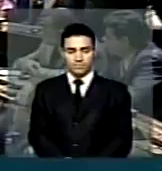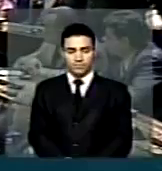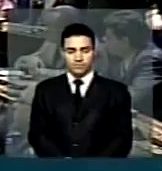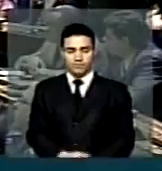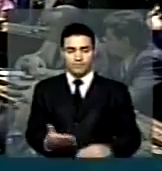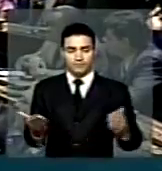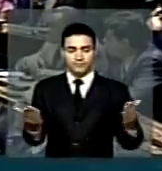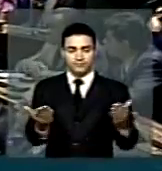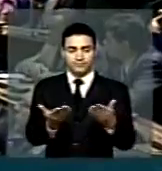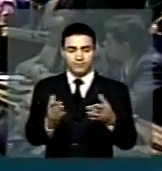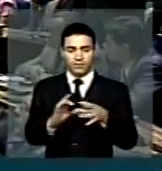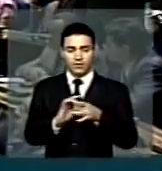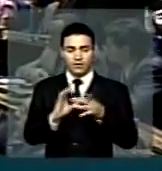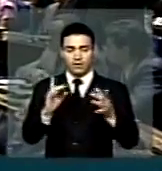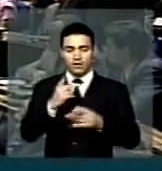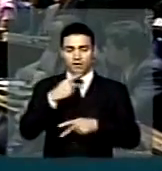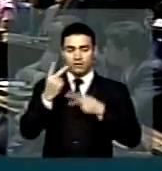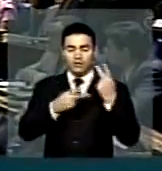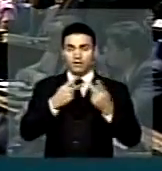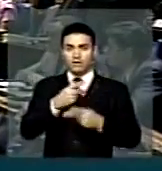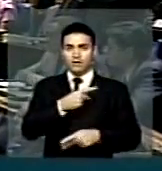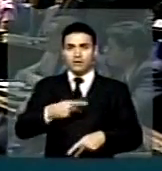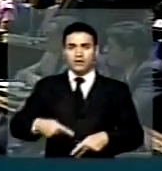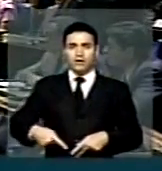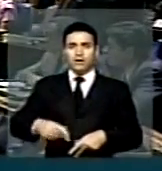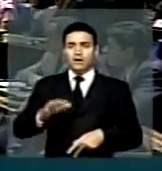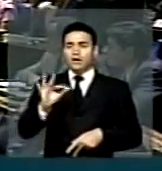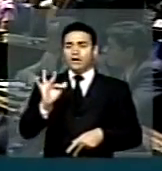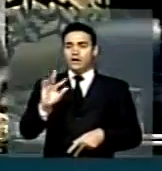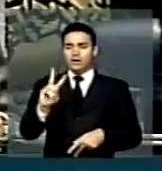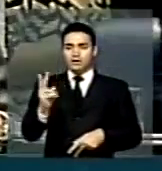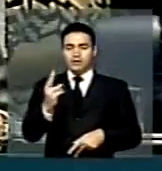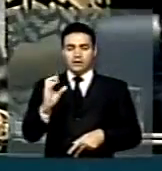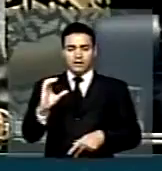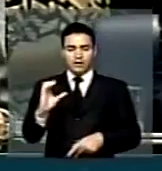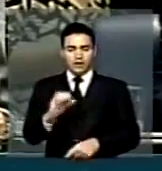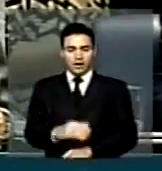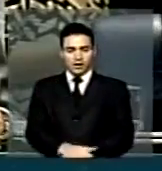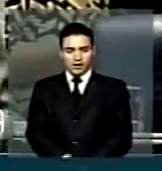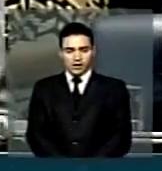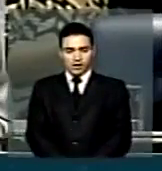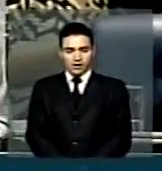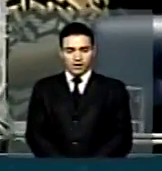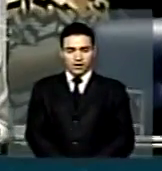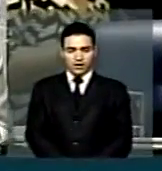Demos a palavra ao presidente Fernando Henrique Cardoso.